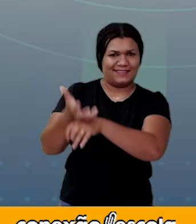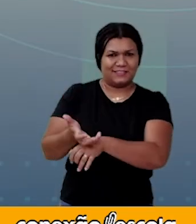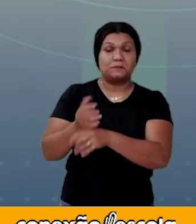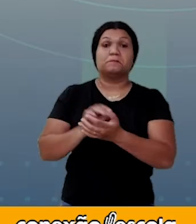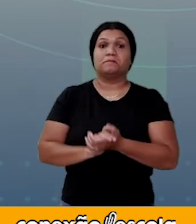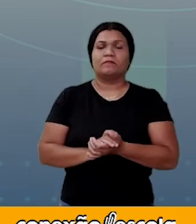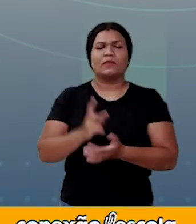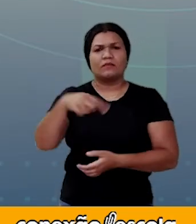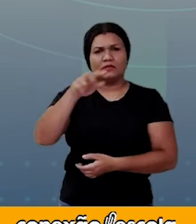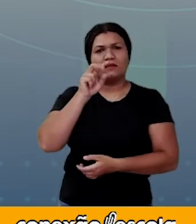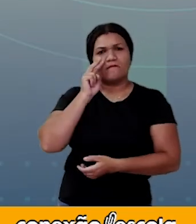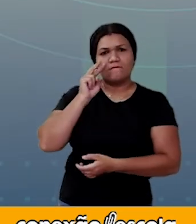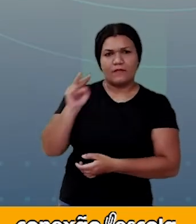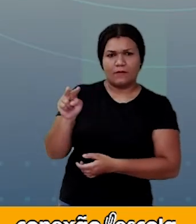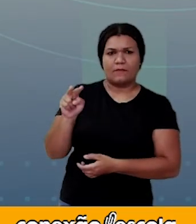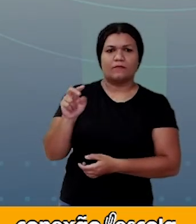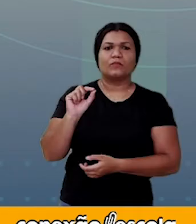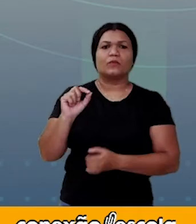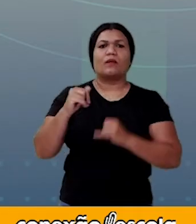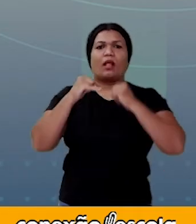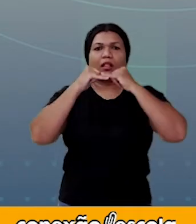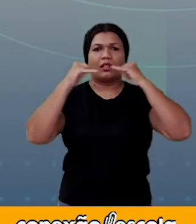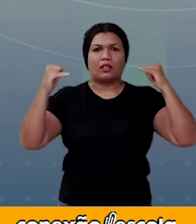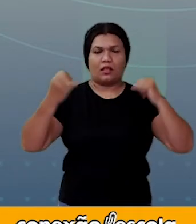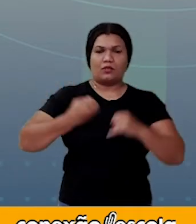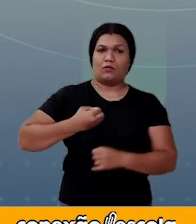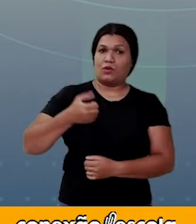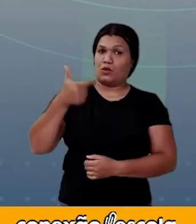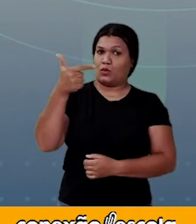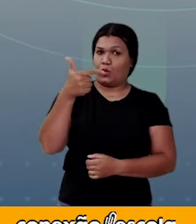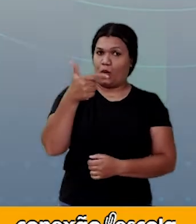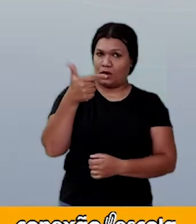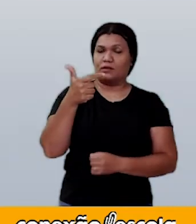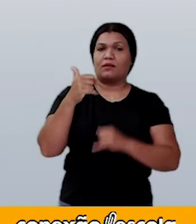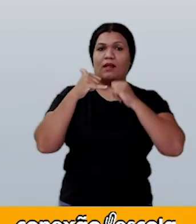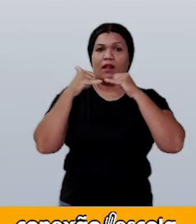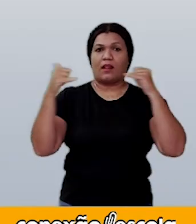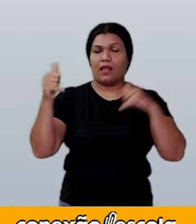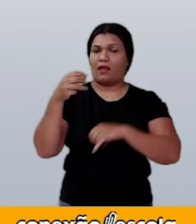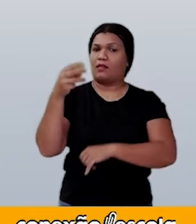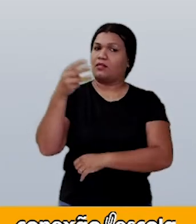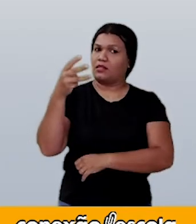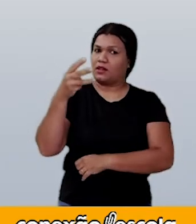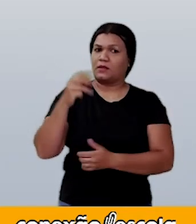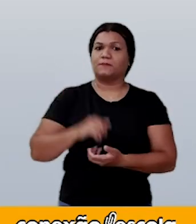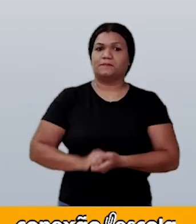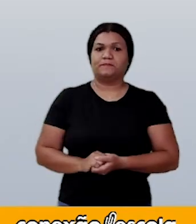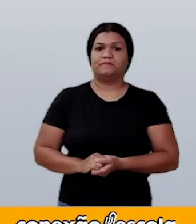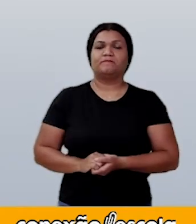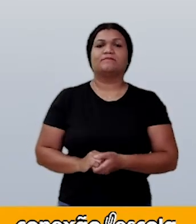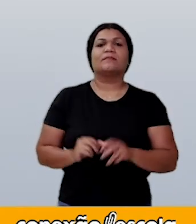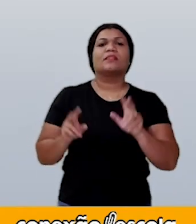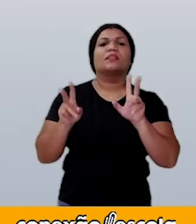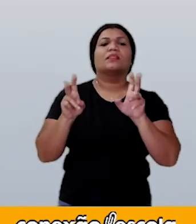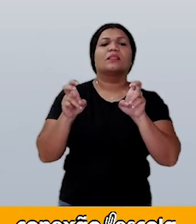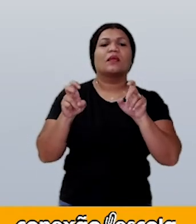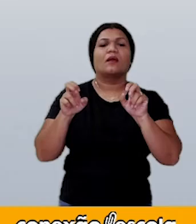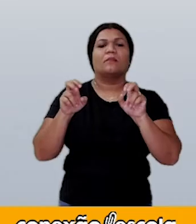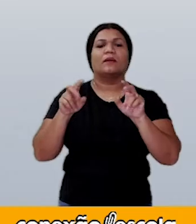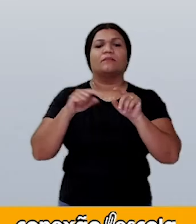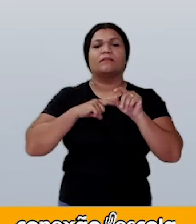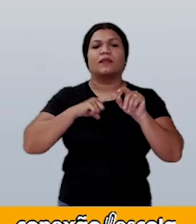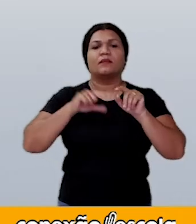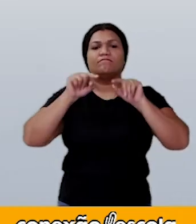Vejam só na linha 2 e na linha 3, termos que estão